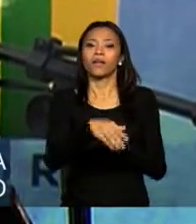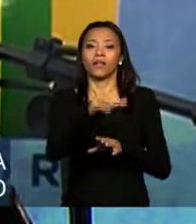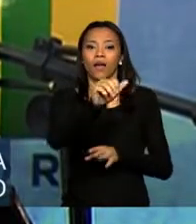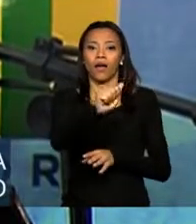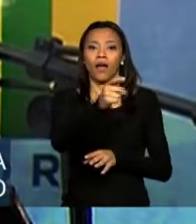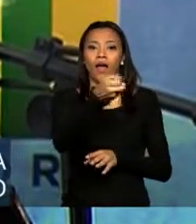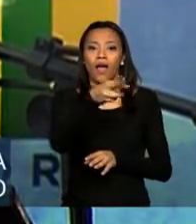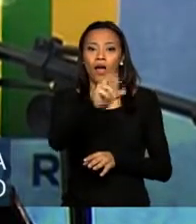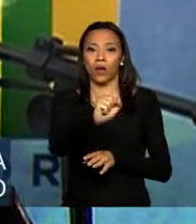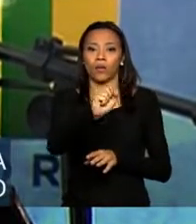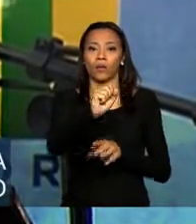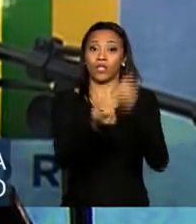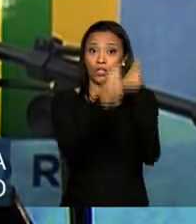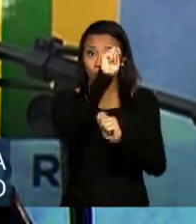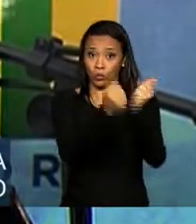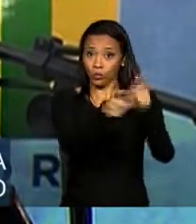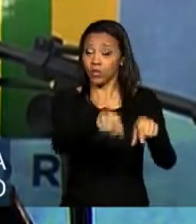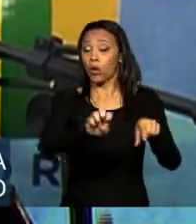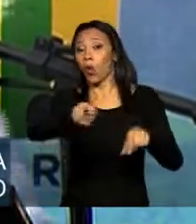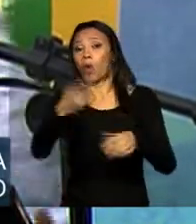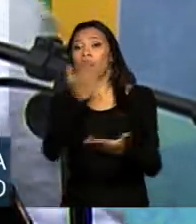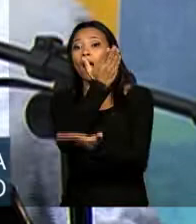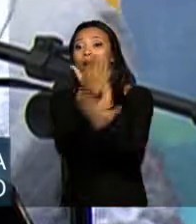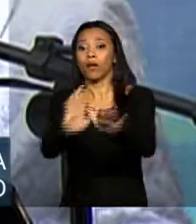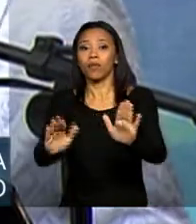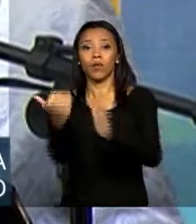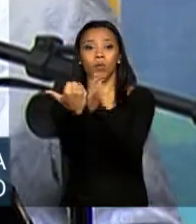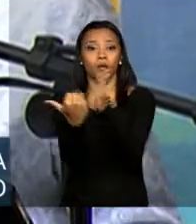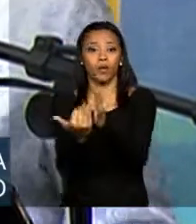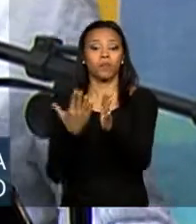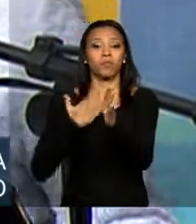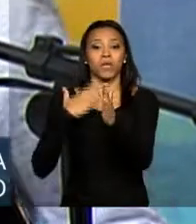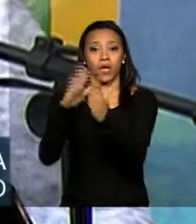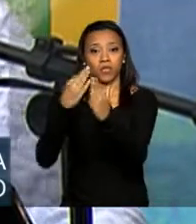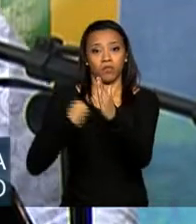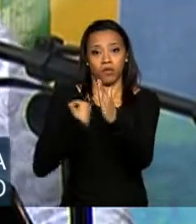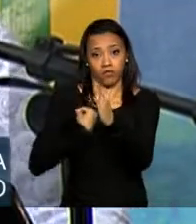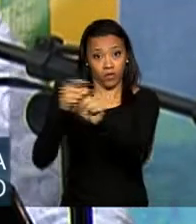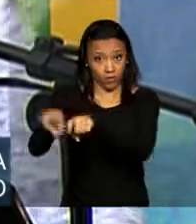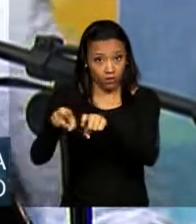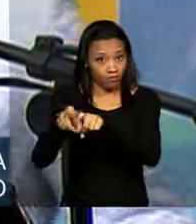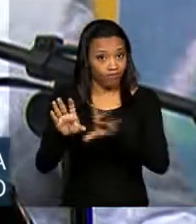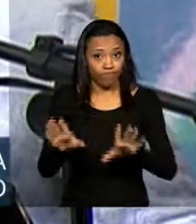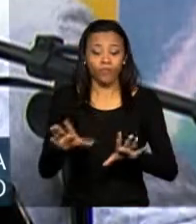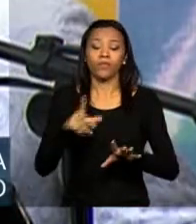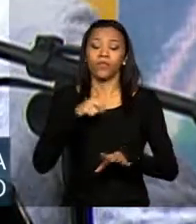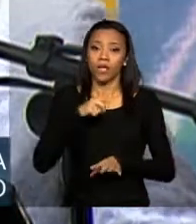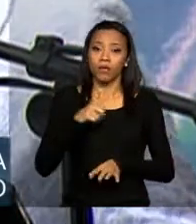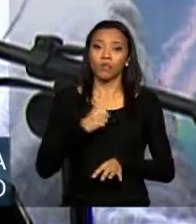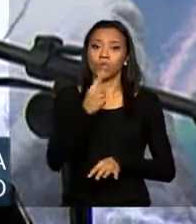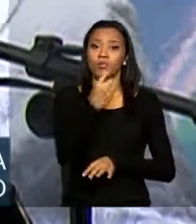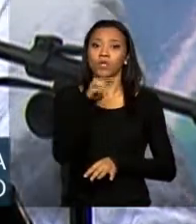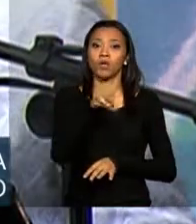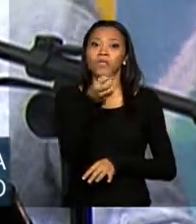acaba com minha casa minha vida rural nós temos me humilham